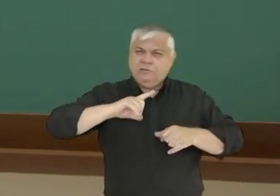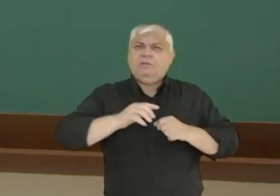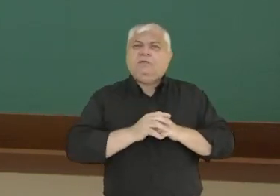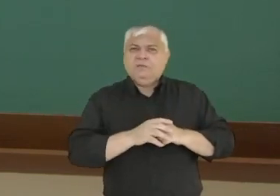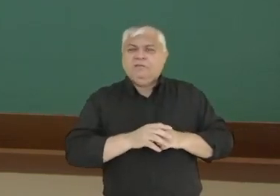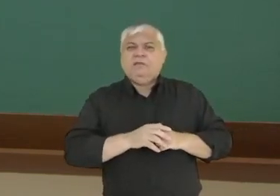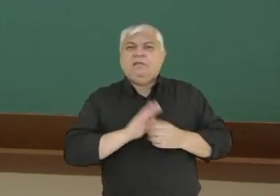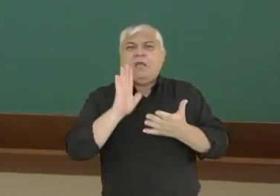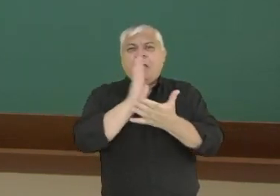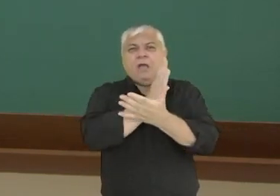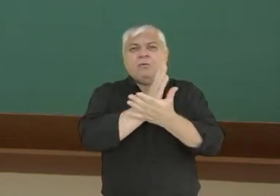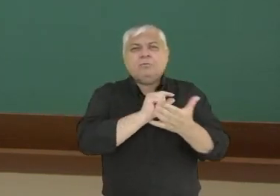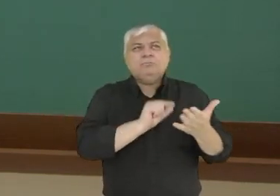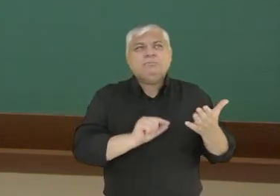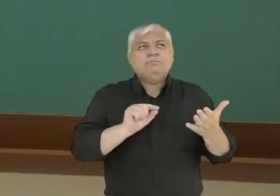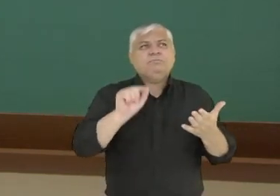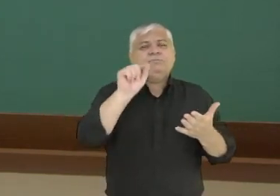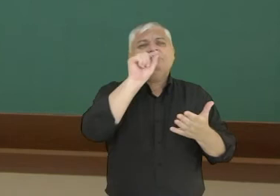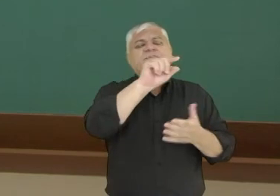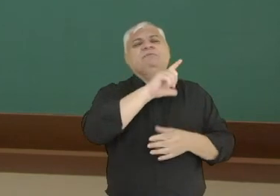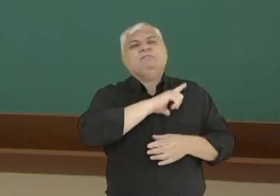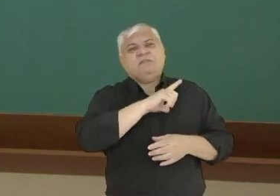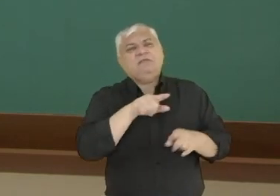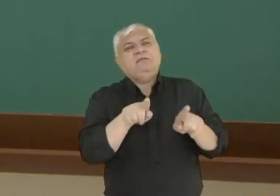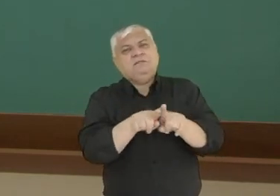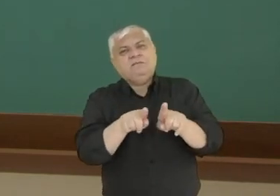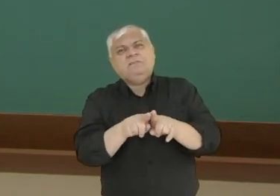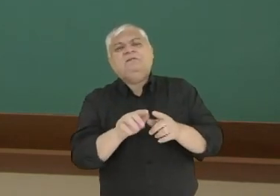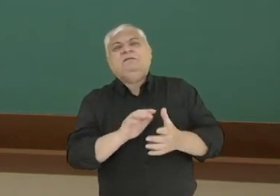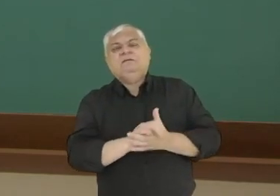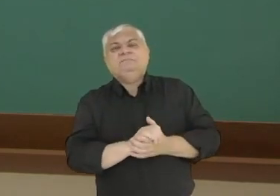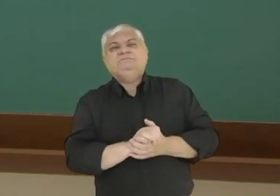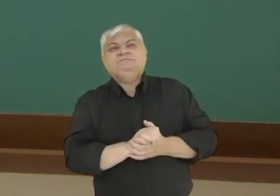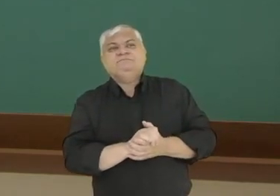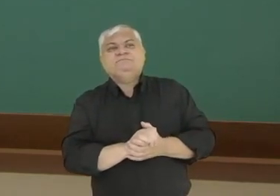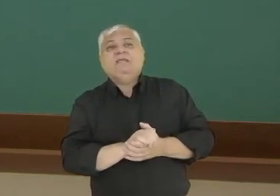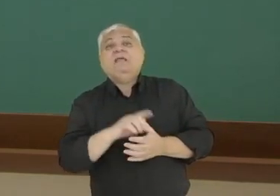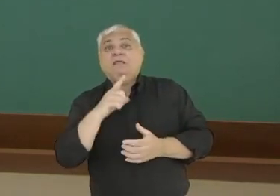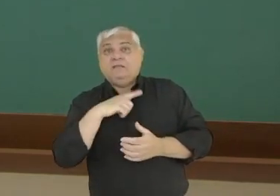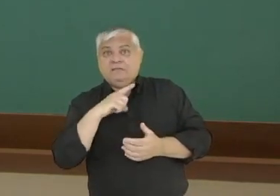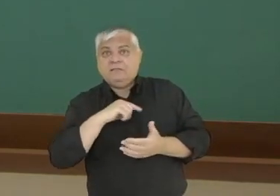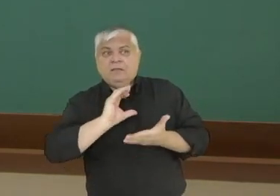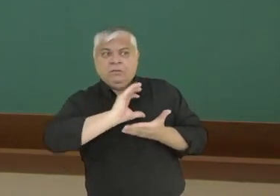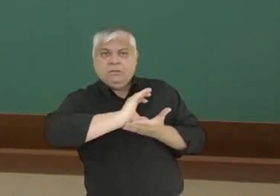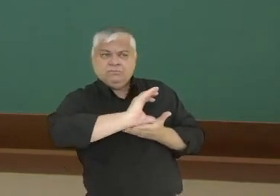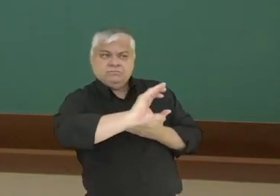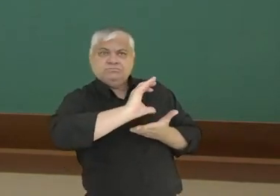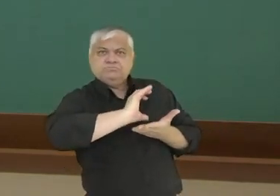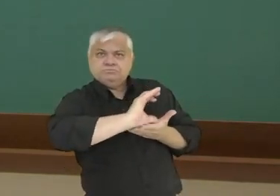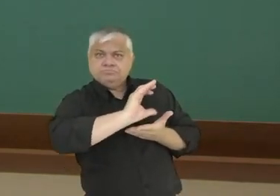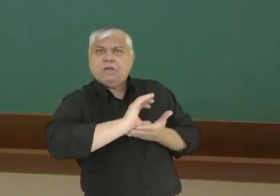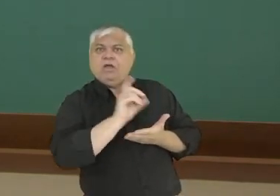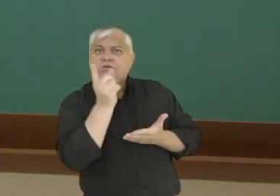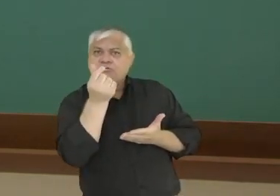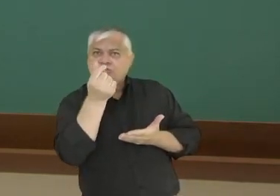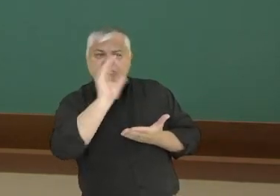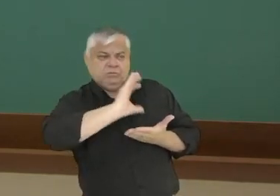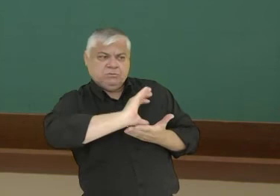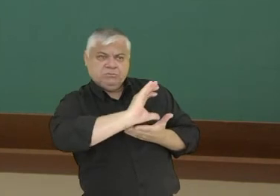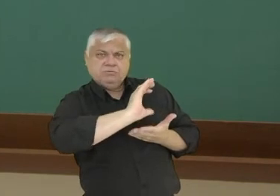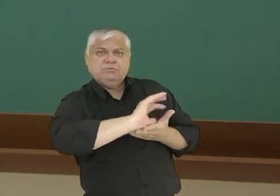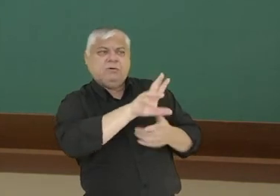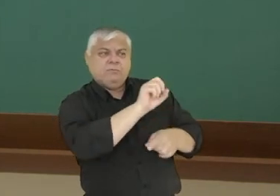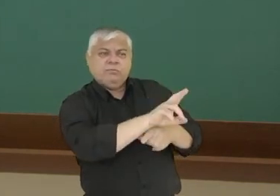em algumas áreas em algumas propriedades ali e ao investimento cada vez maior no